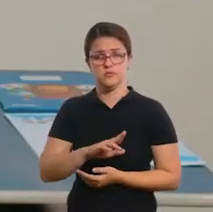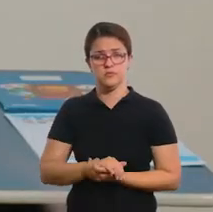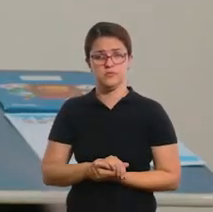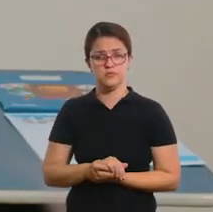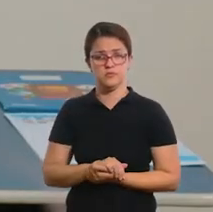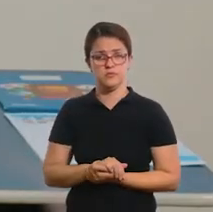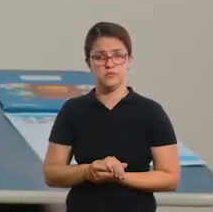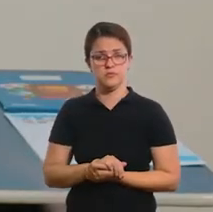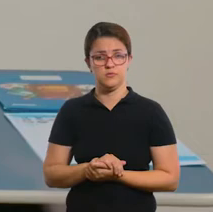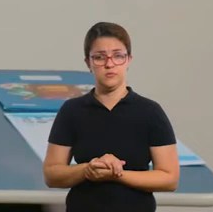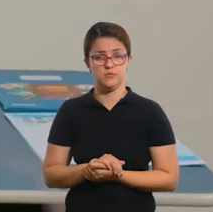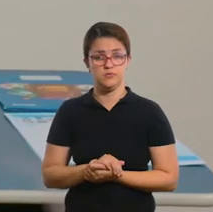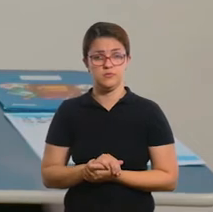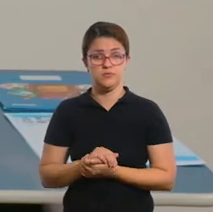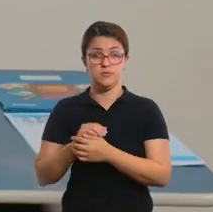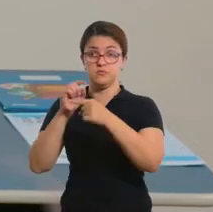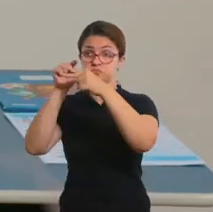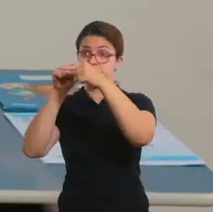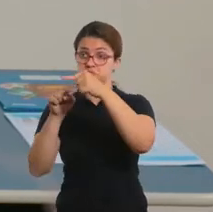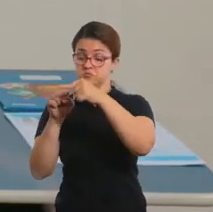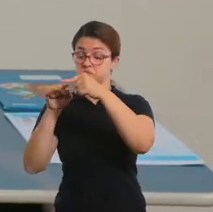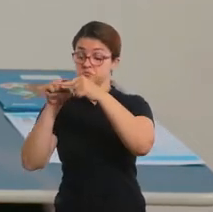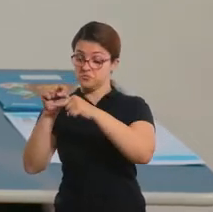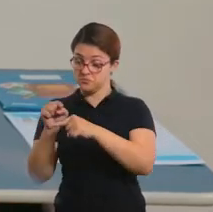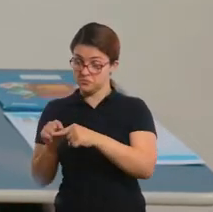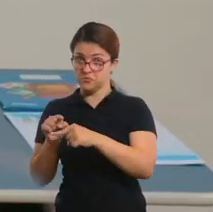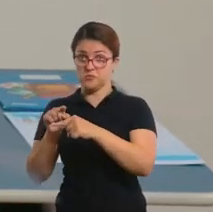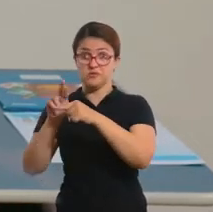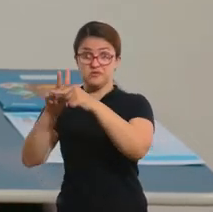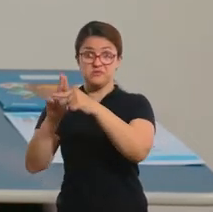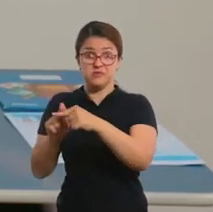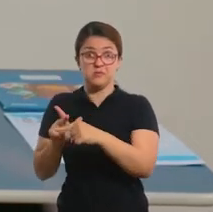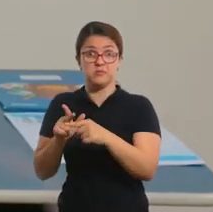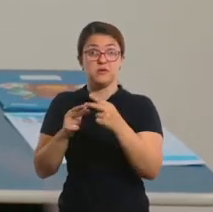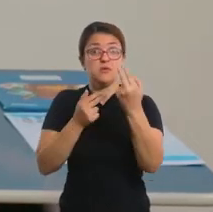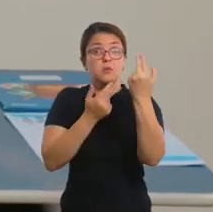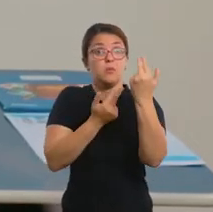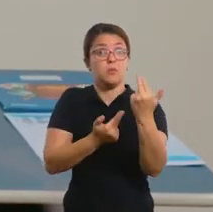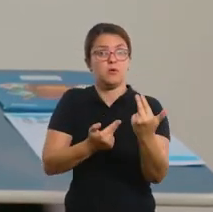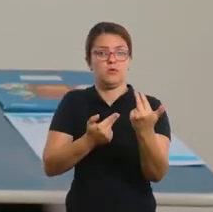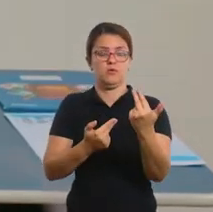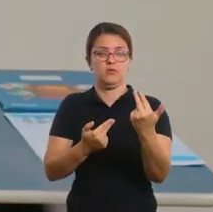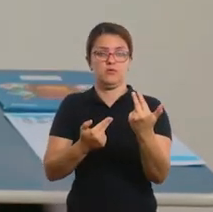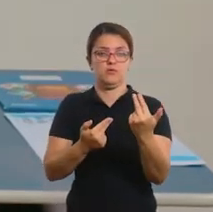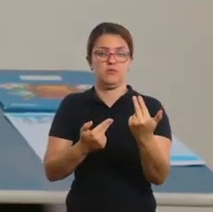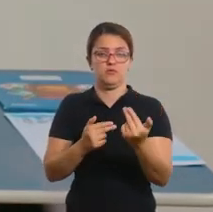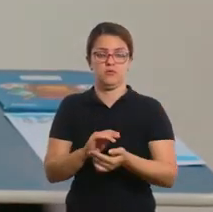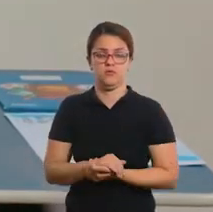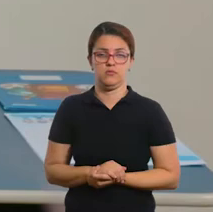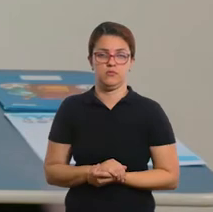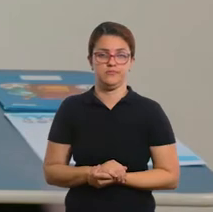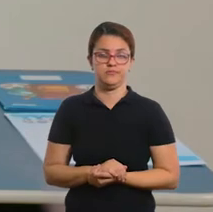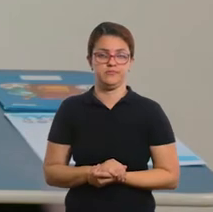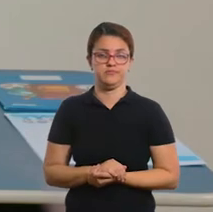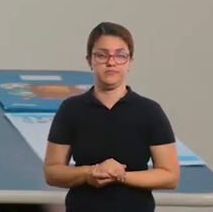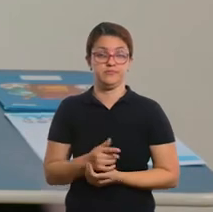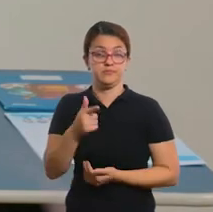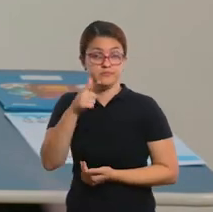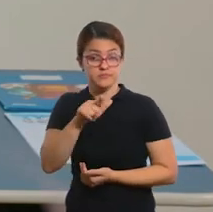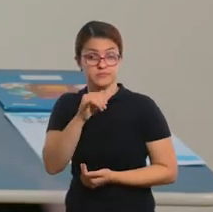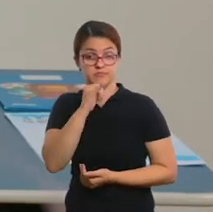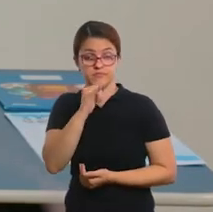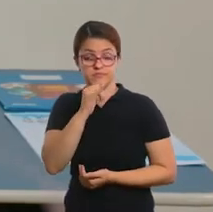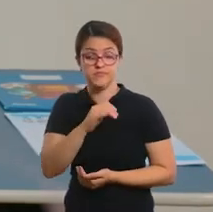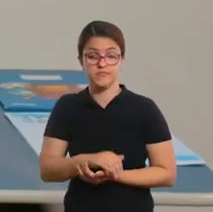utilizamos frações diferentes, mas com o mesmo valor. Eu trouxe aqui